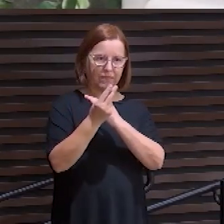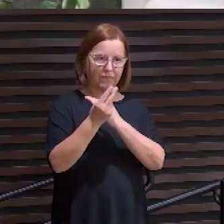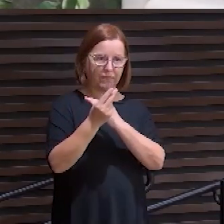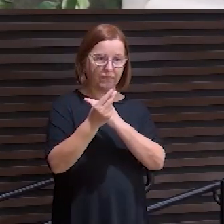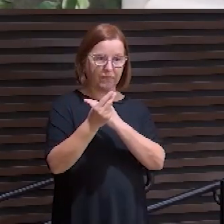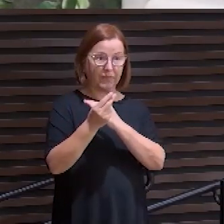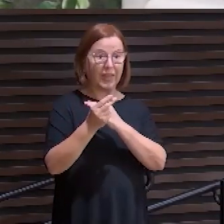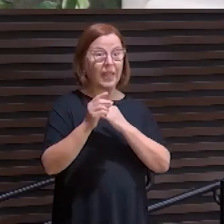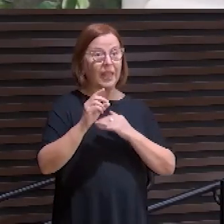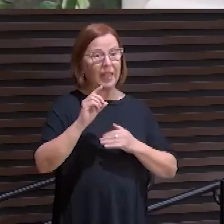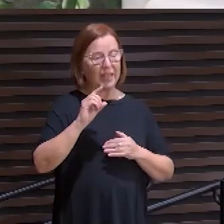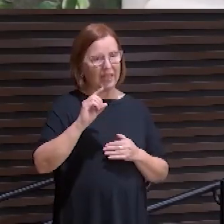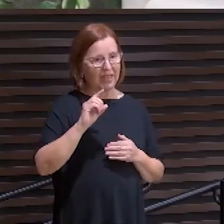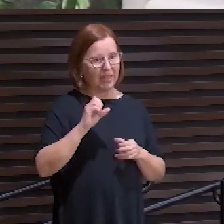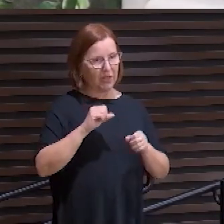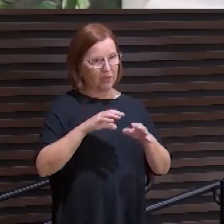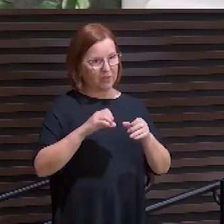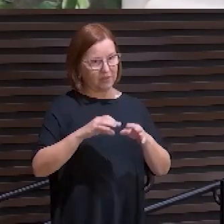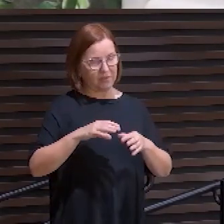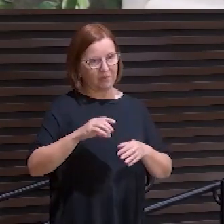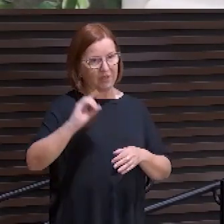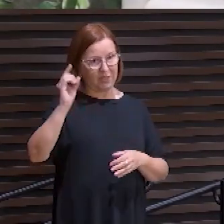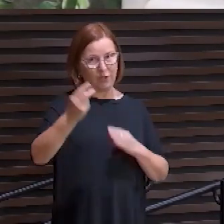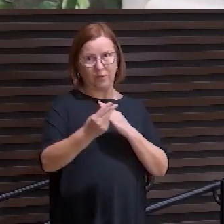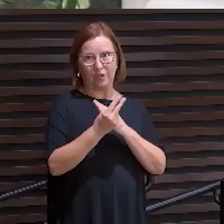de Deus nos ajude é da Eva.